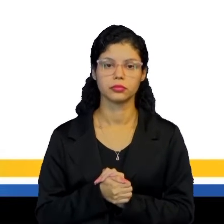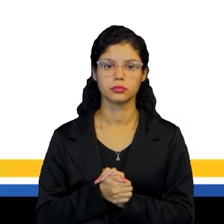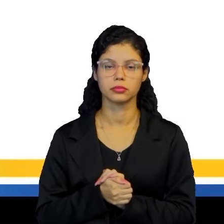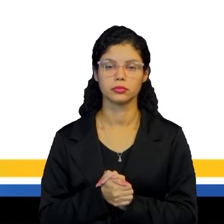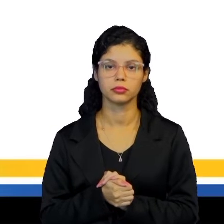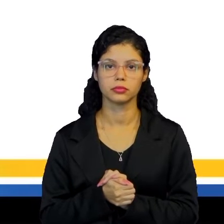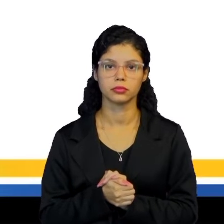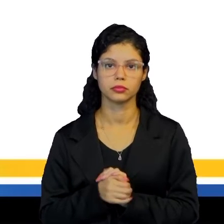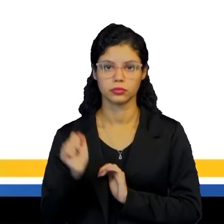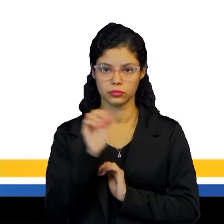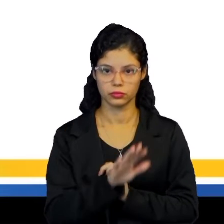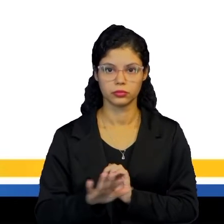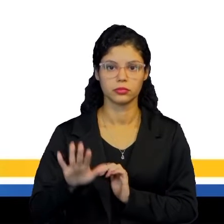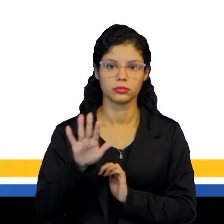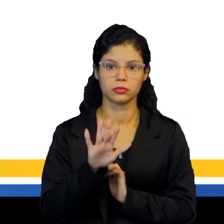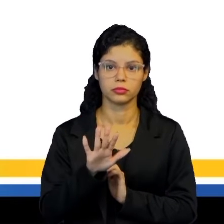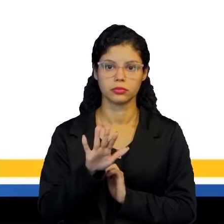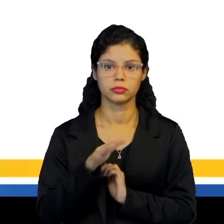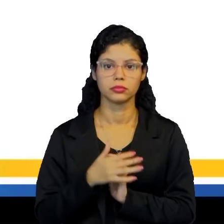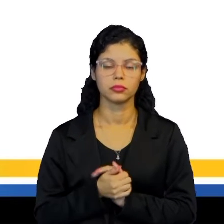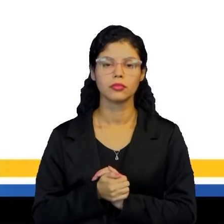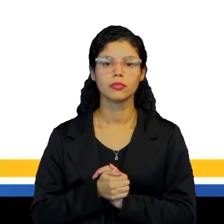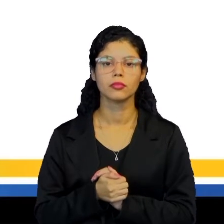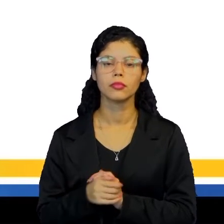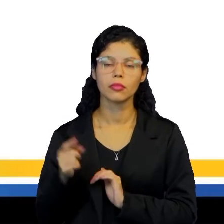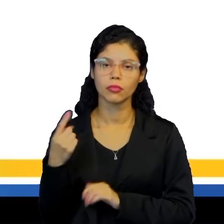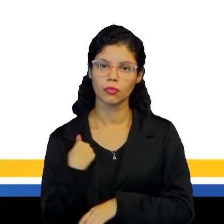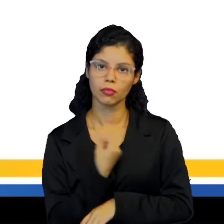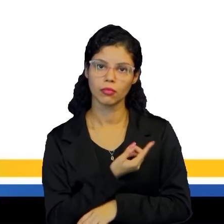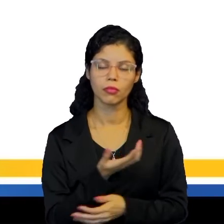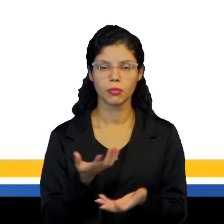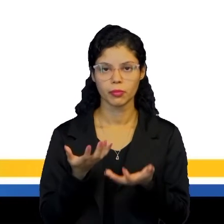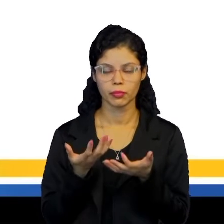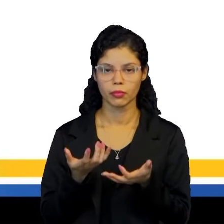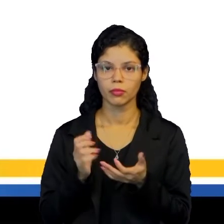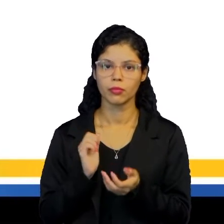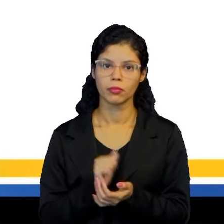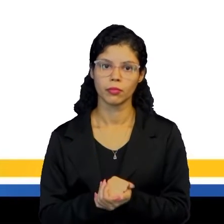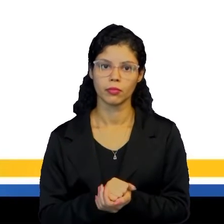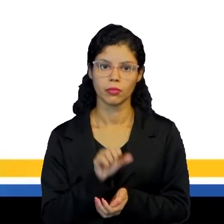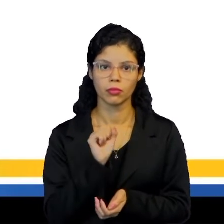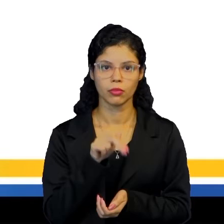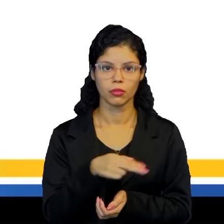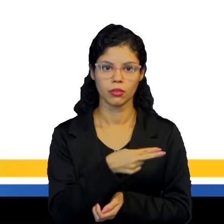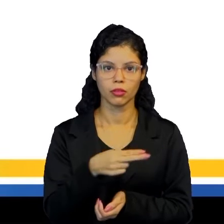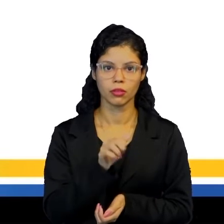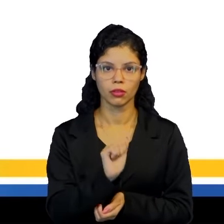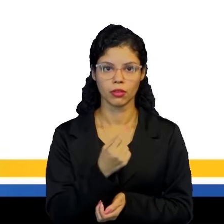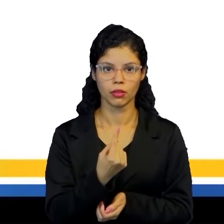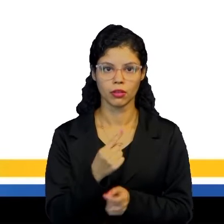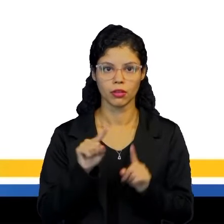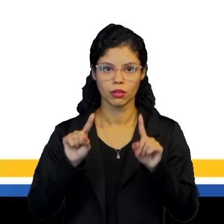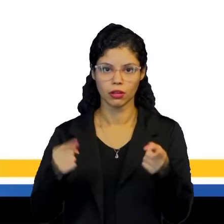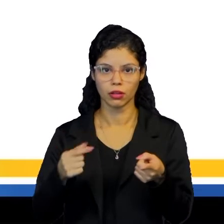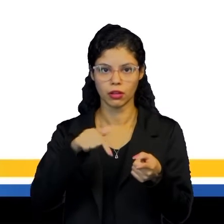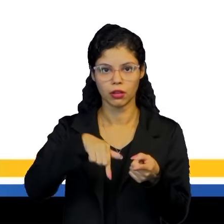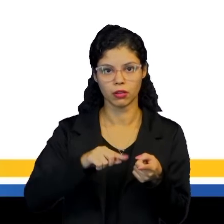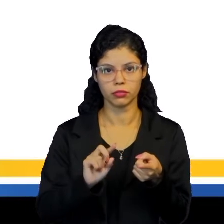fórmula geral, tá? Que a gente está querendo. O Sn é igual a